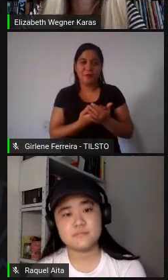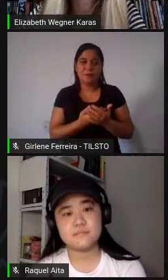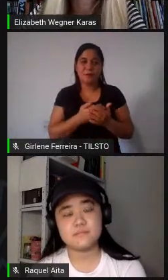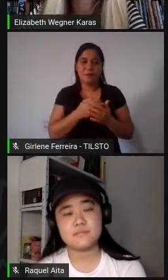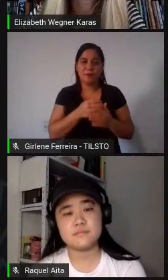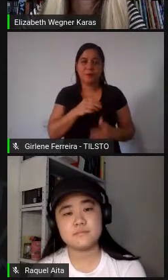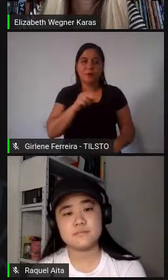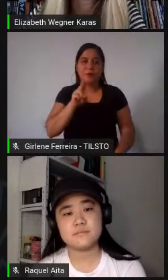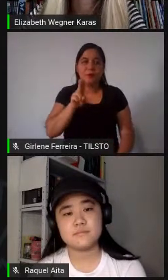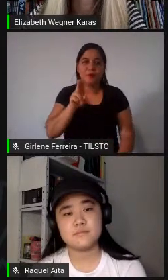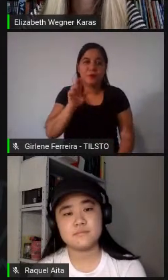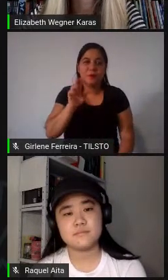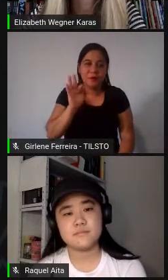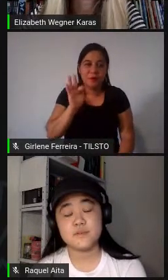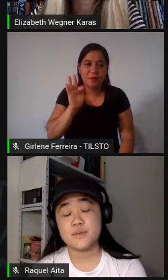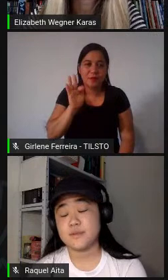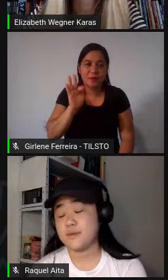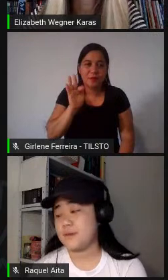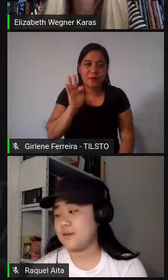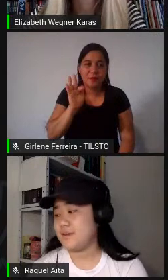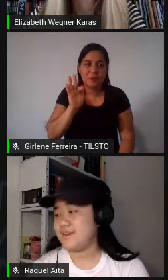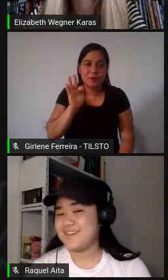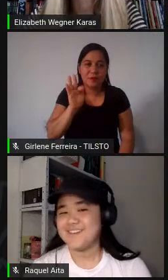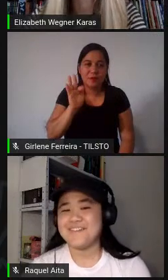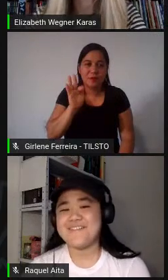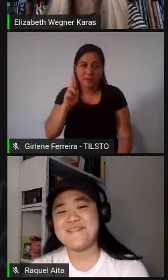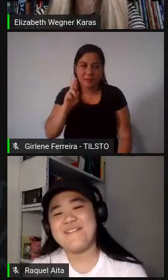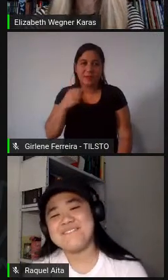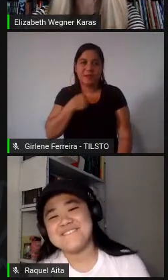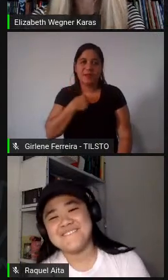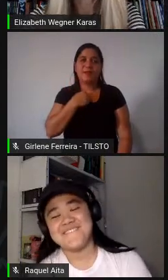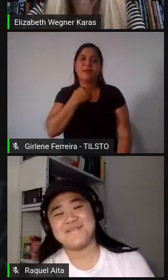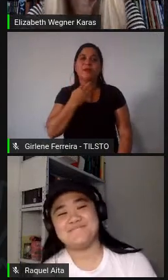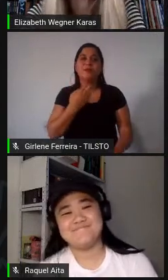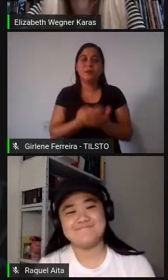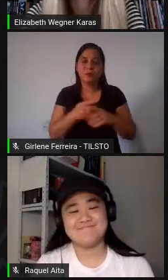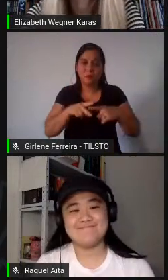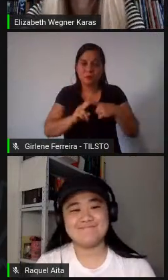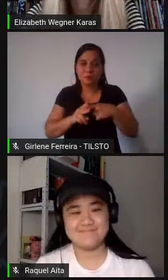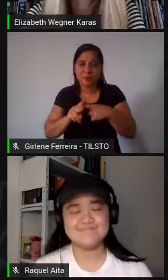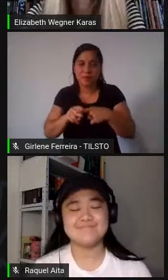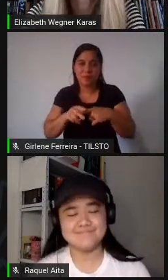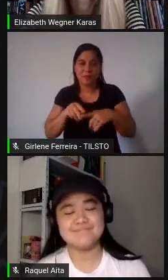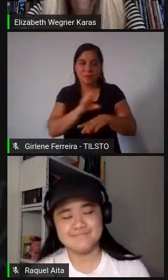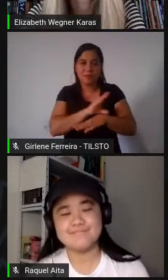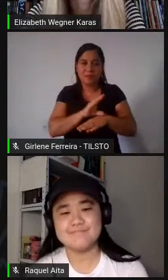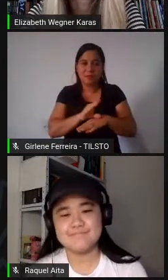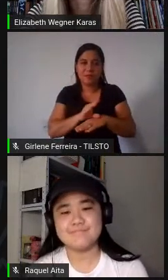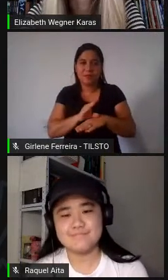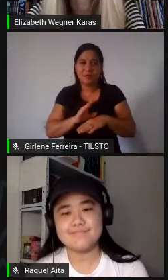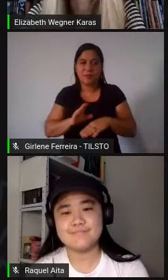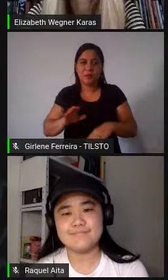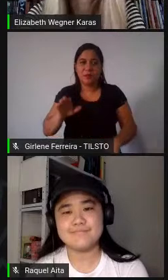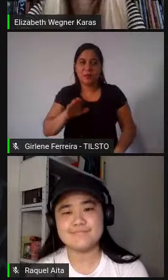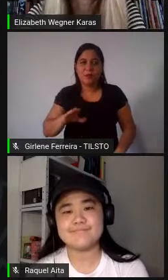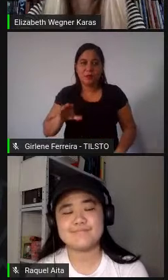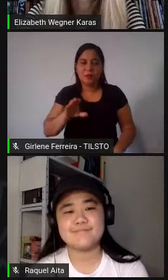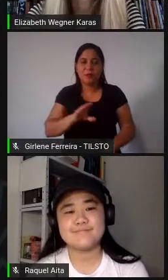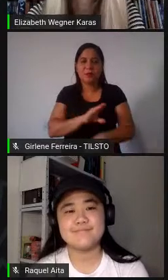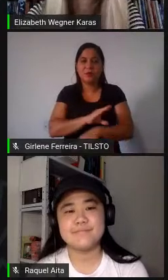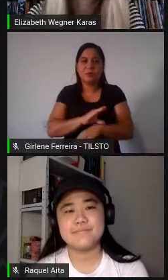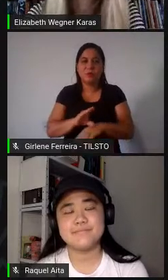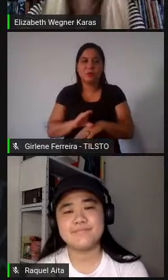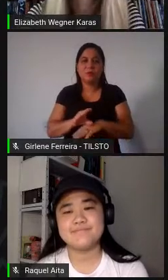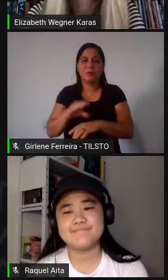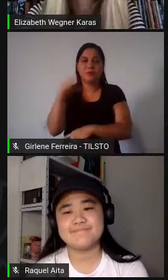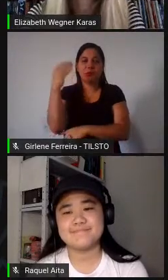curso de mecânica no campus Curitiba, e o que a gente percebe é a predominância dos meninos dentro do nosso próprio curso. Então,